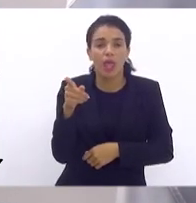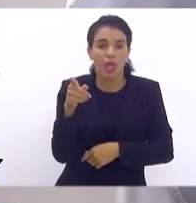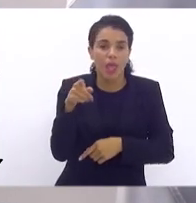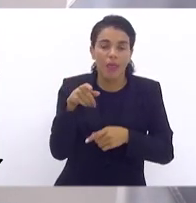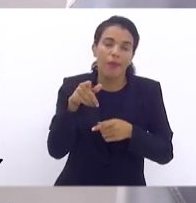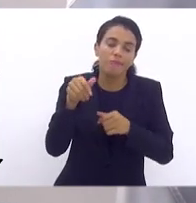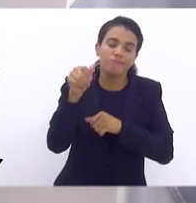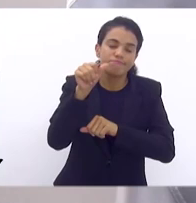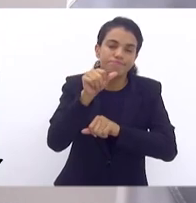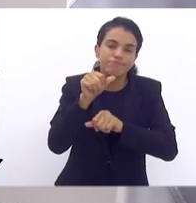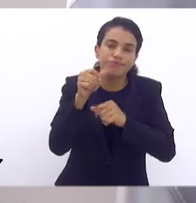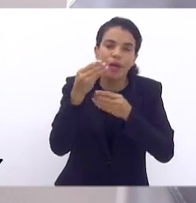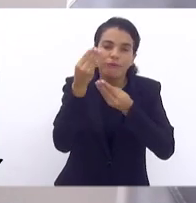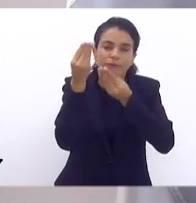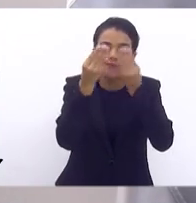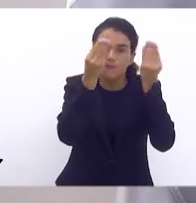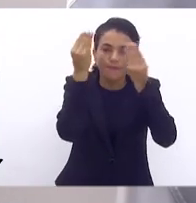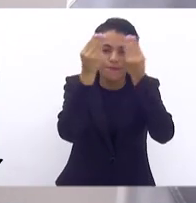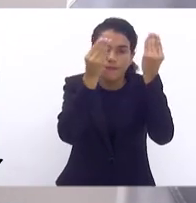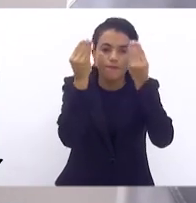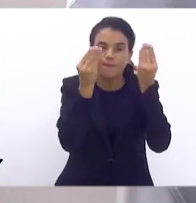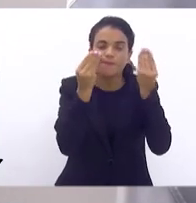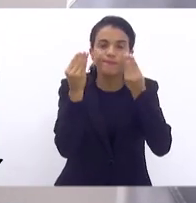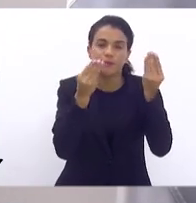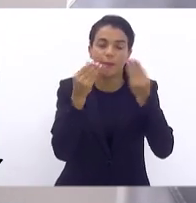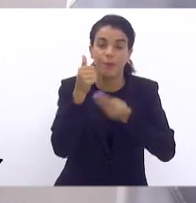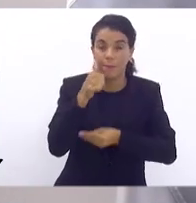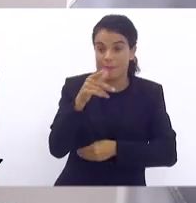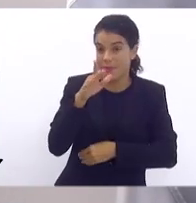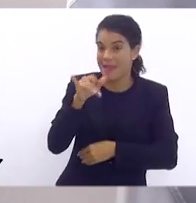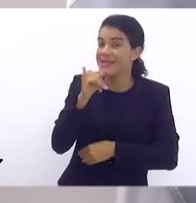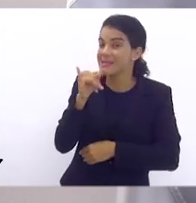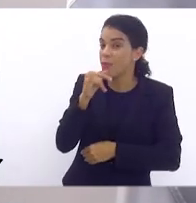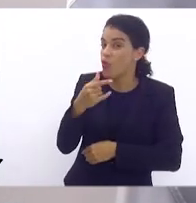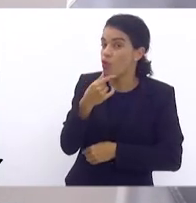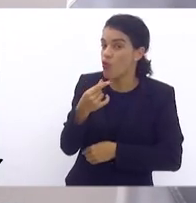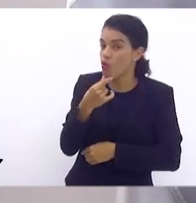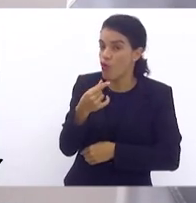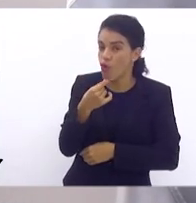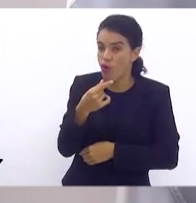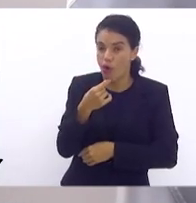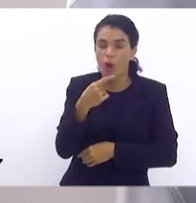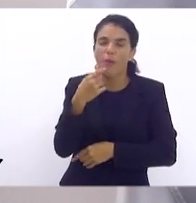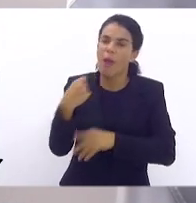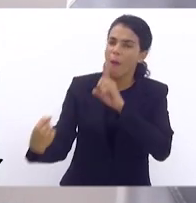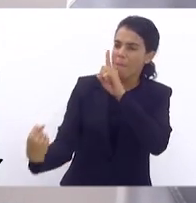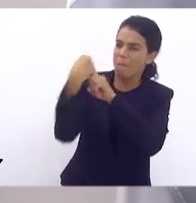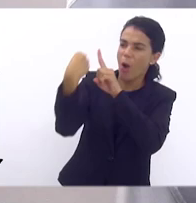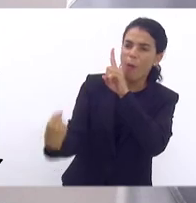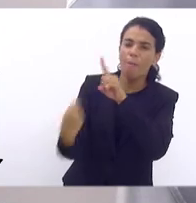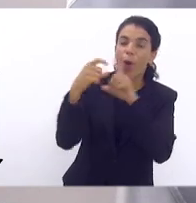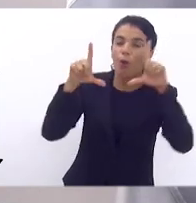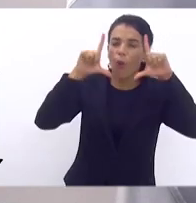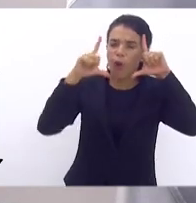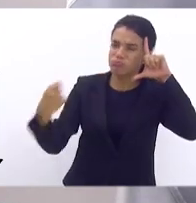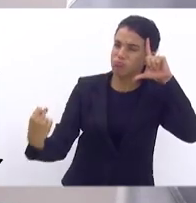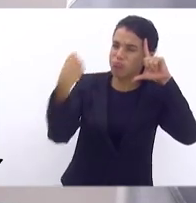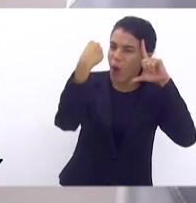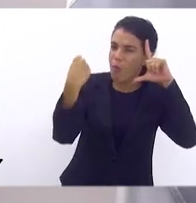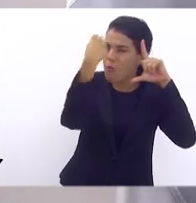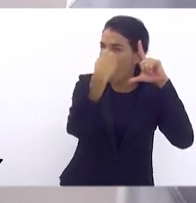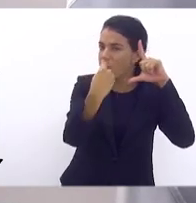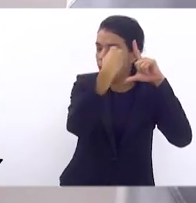ferimento né então a gente via por exemplo o homem que ia direto ao rosto da mulher né